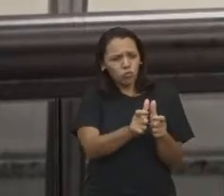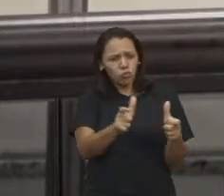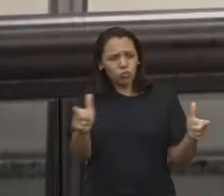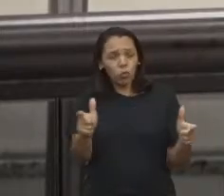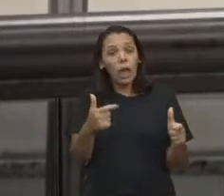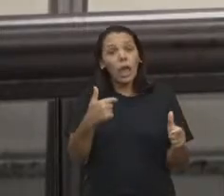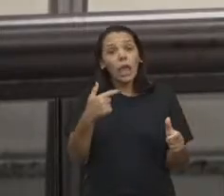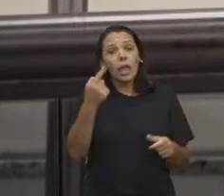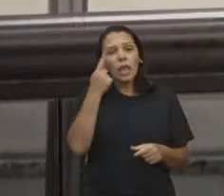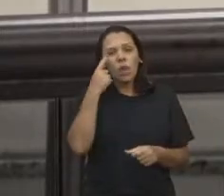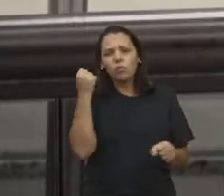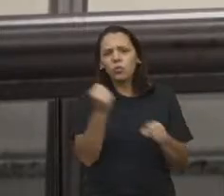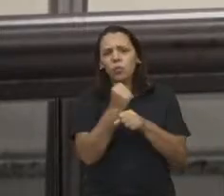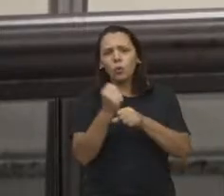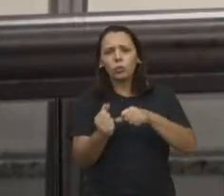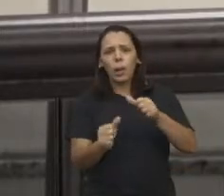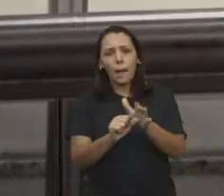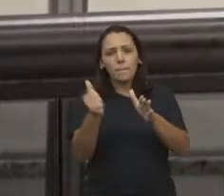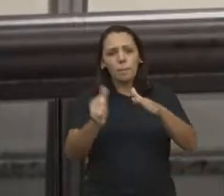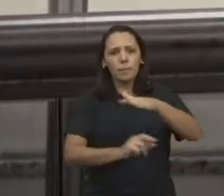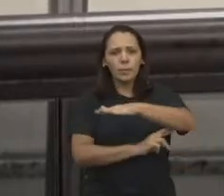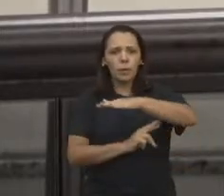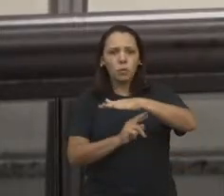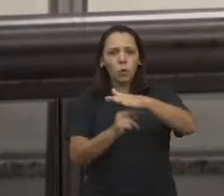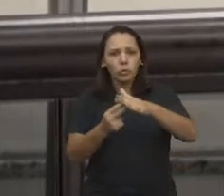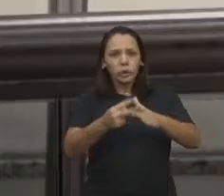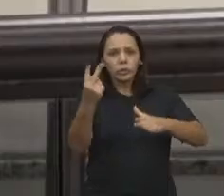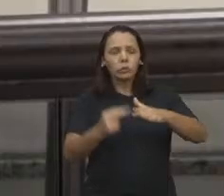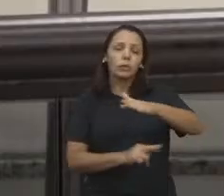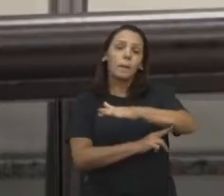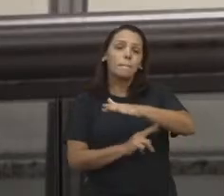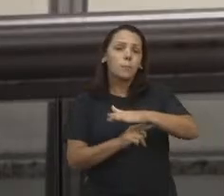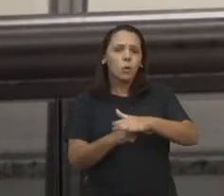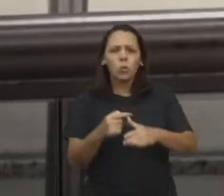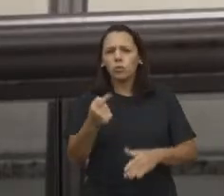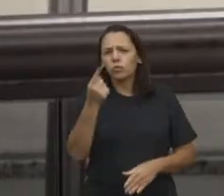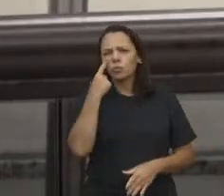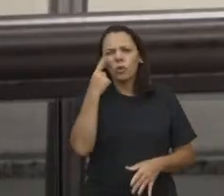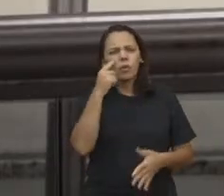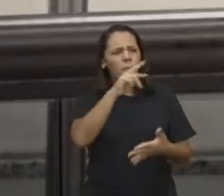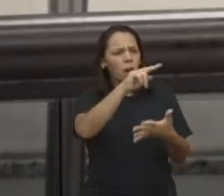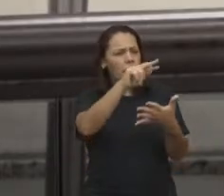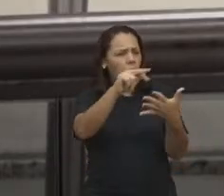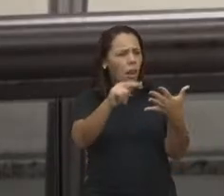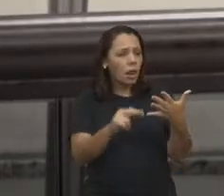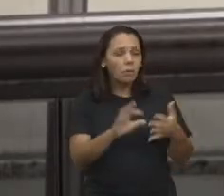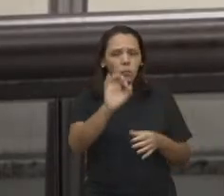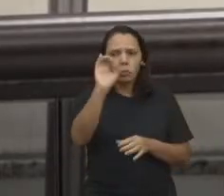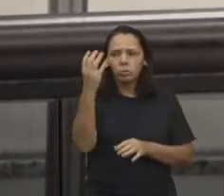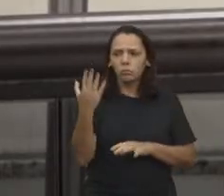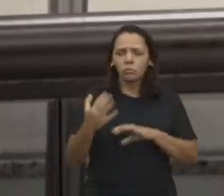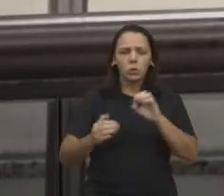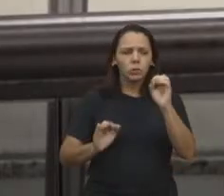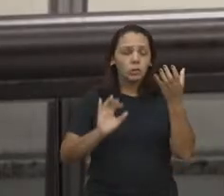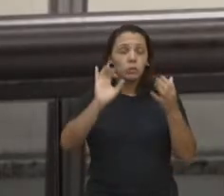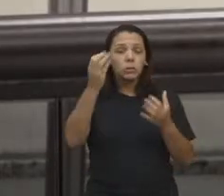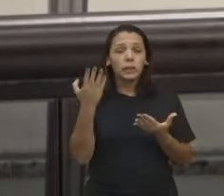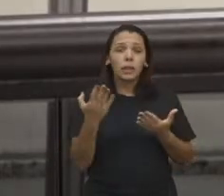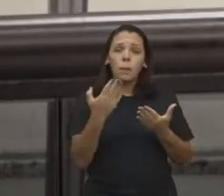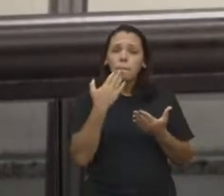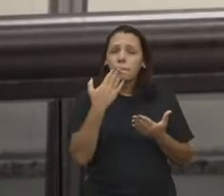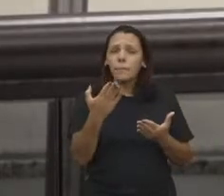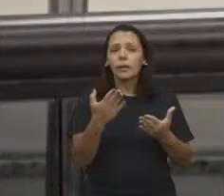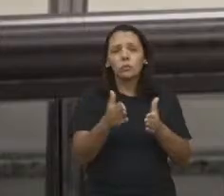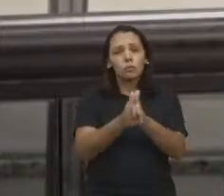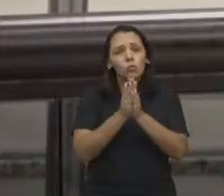ponte 1, a ponte 2, eu vi muita coisa. Então, queremos que deixamos nós trabalhar